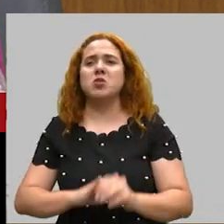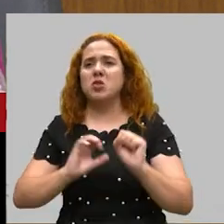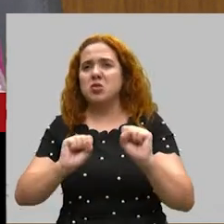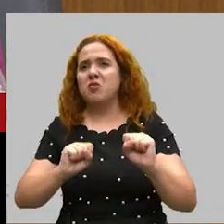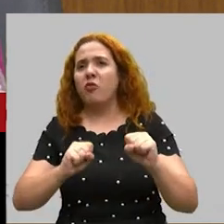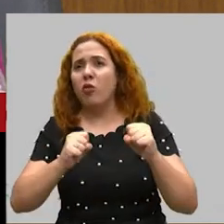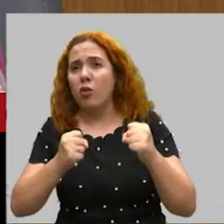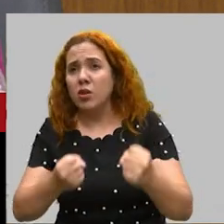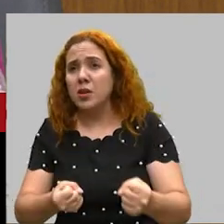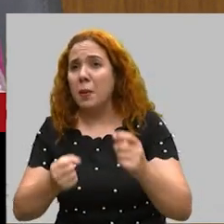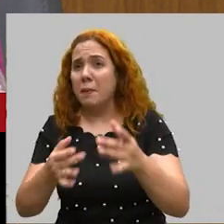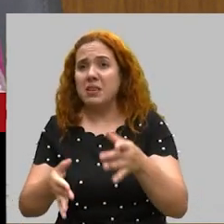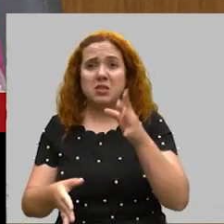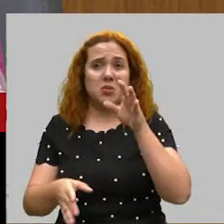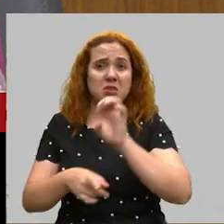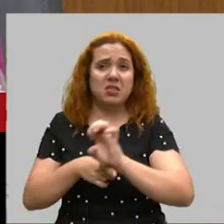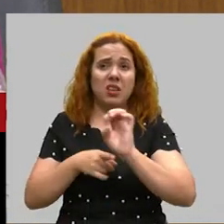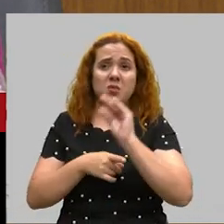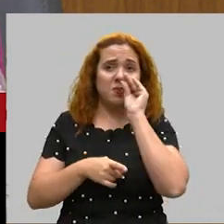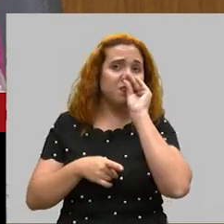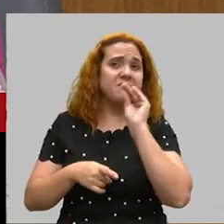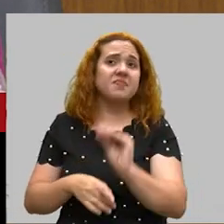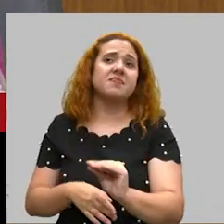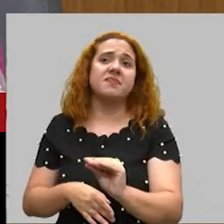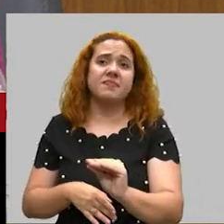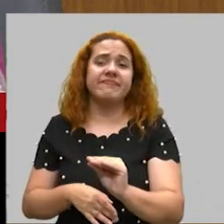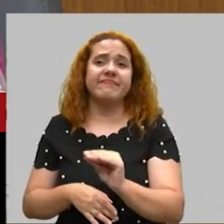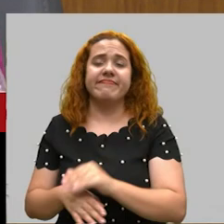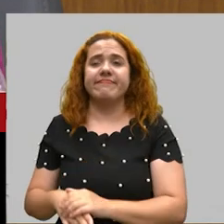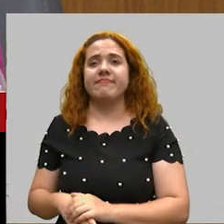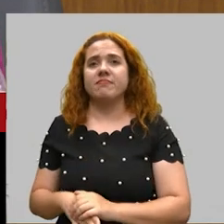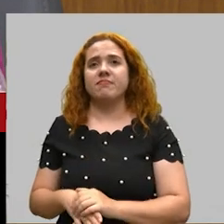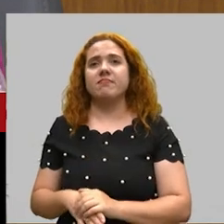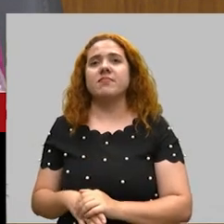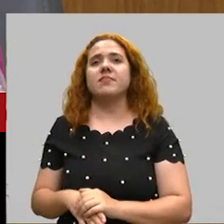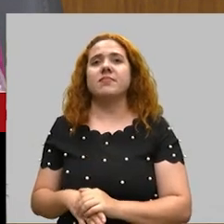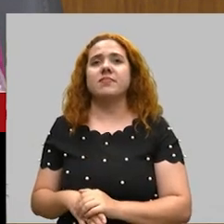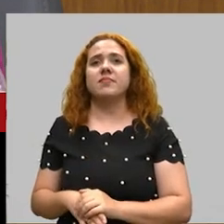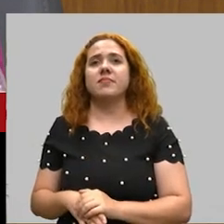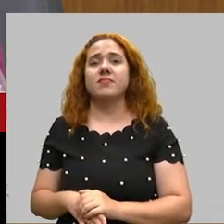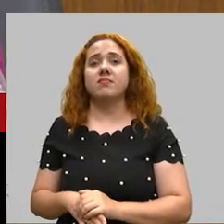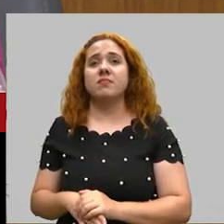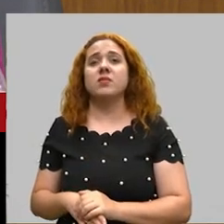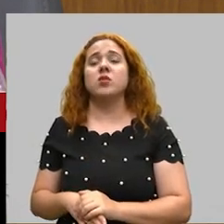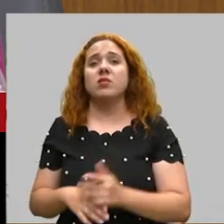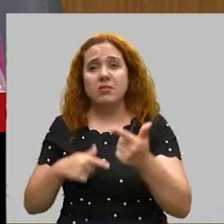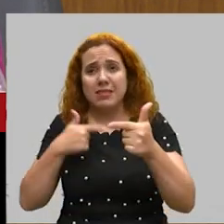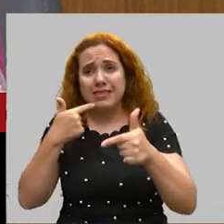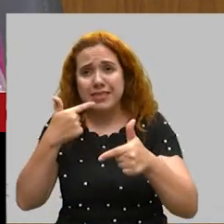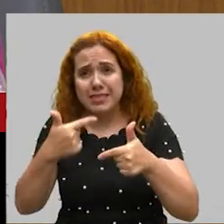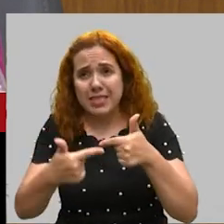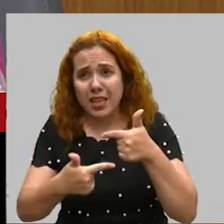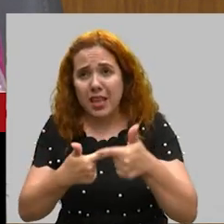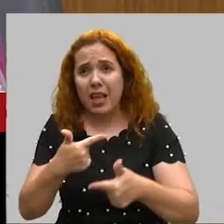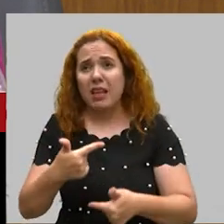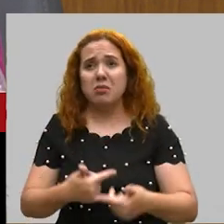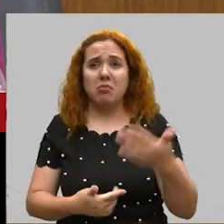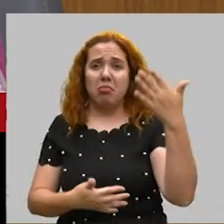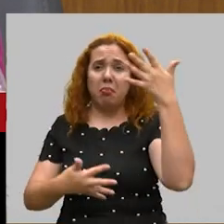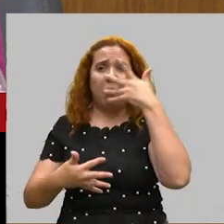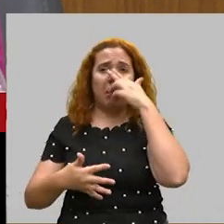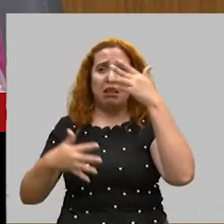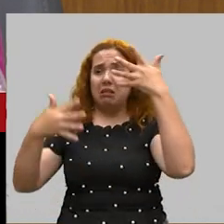desvalorizado pelo Estado por esses por esses trabalhadores iiz